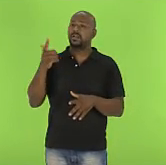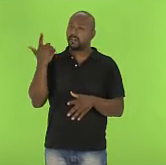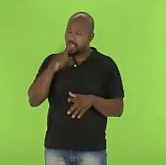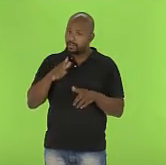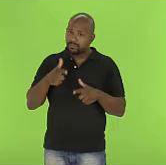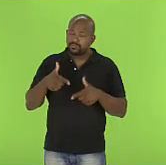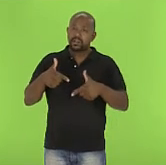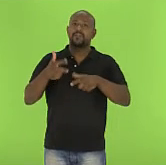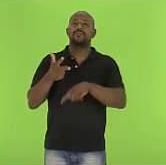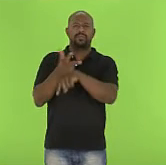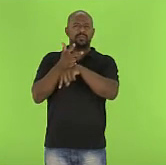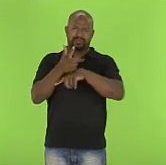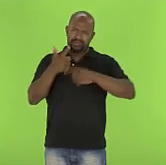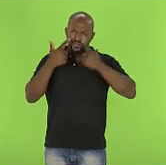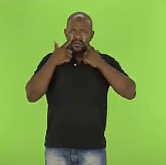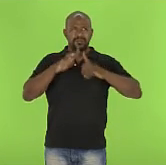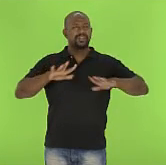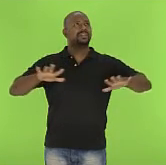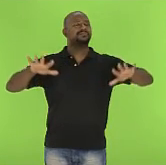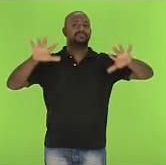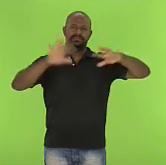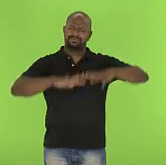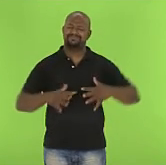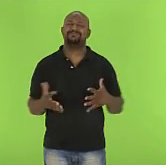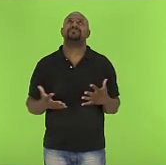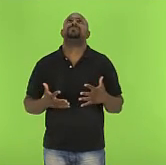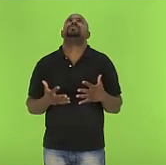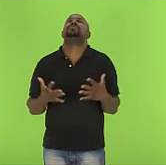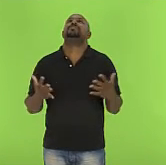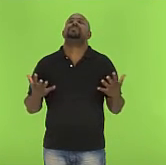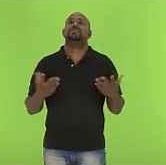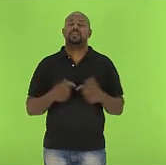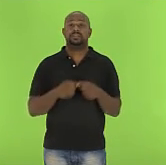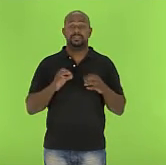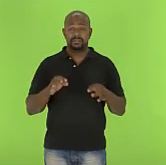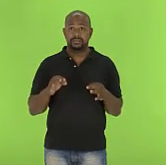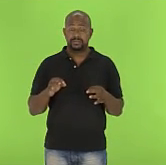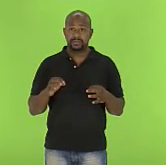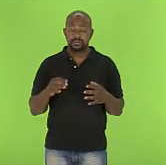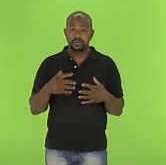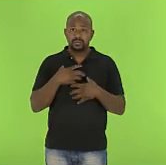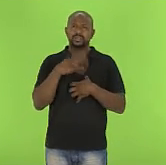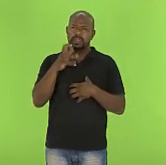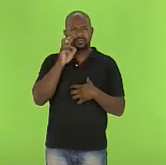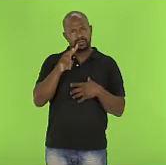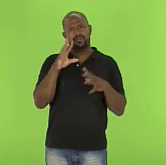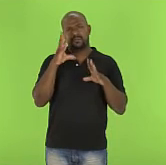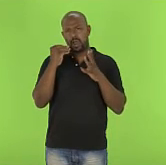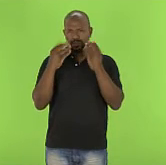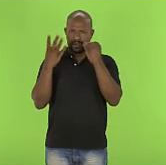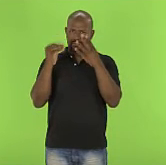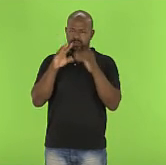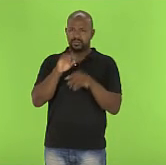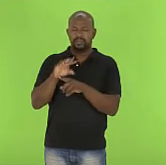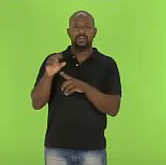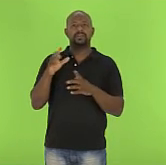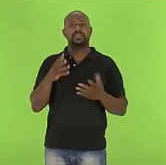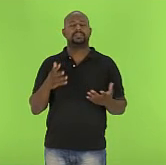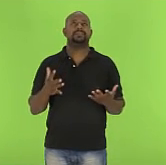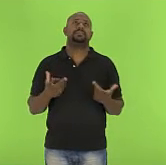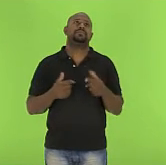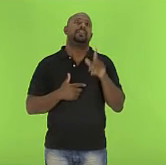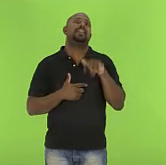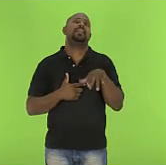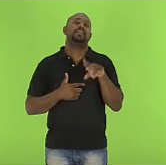fez o nosso projeto. Vocês vão ver essa locação. É uma coisa, assim, de doer a alma. Vocês já viram as fotos, né?